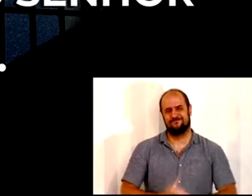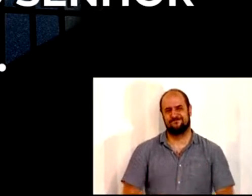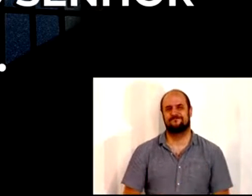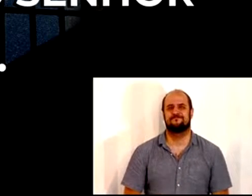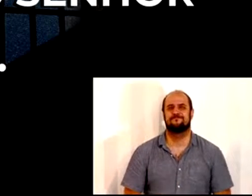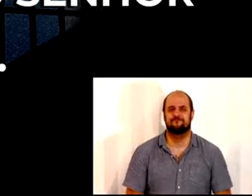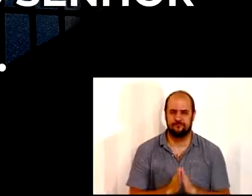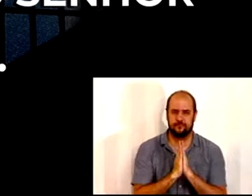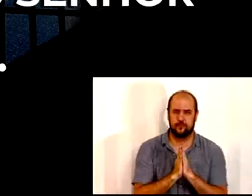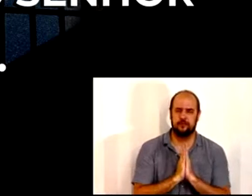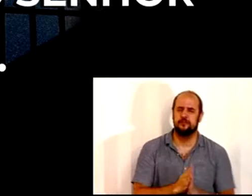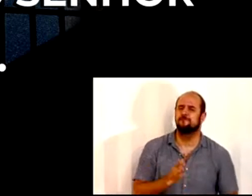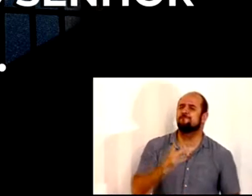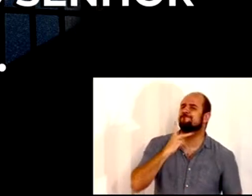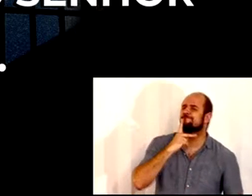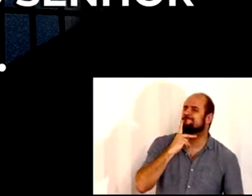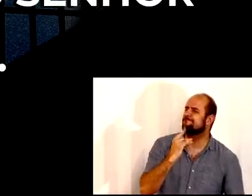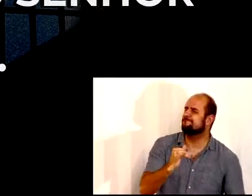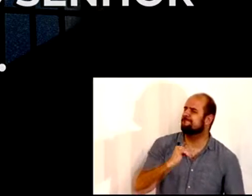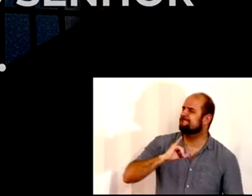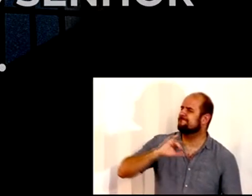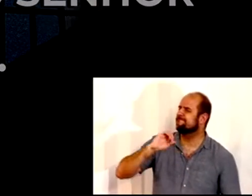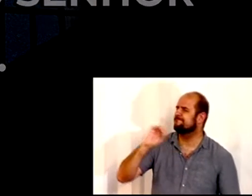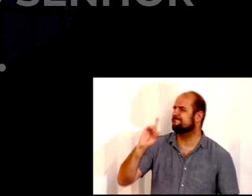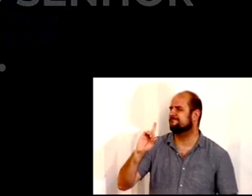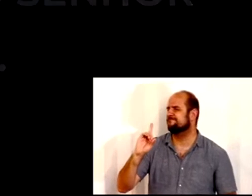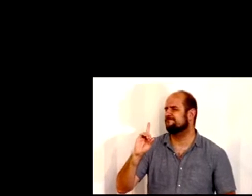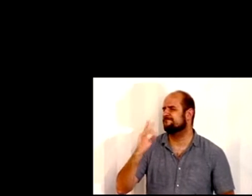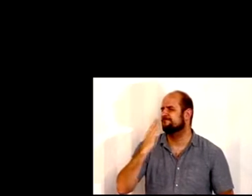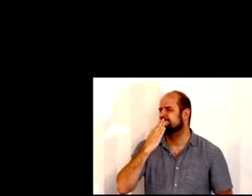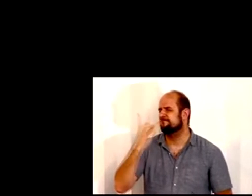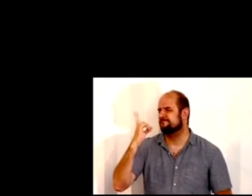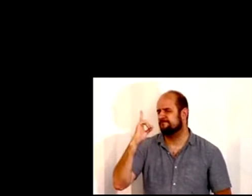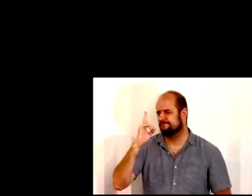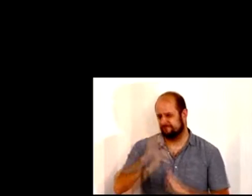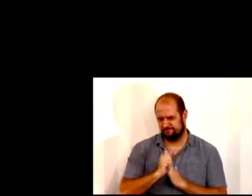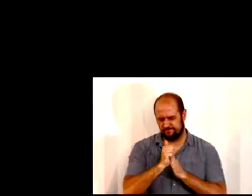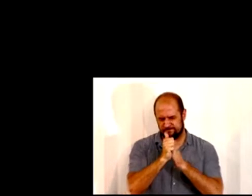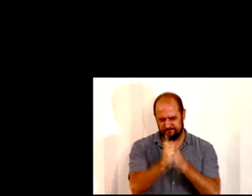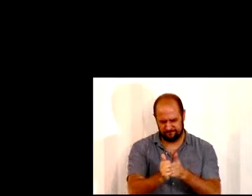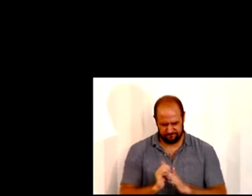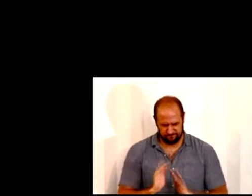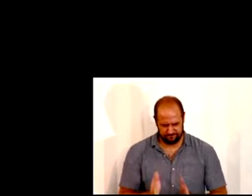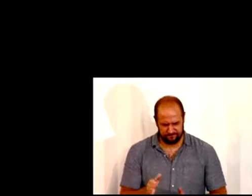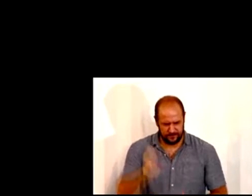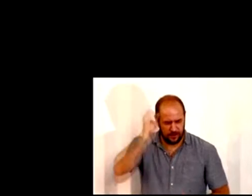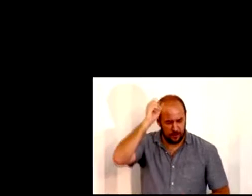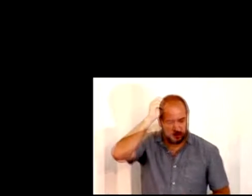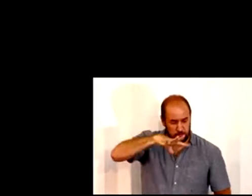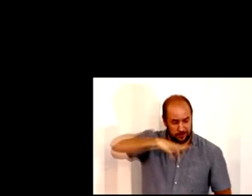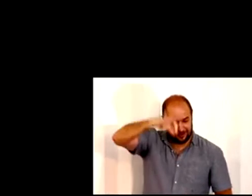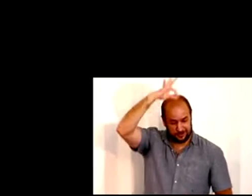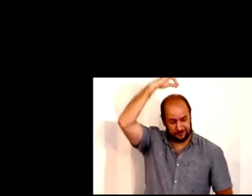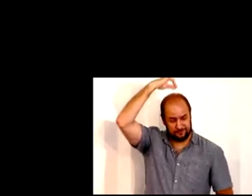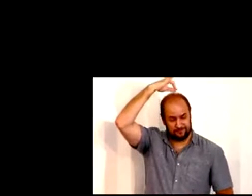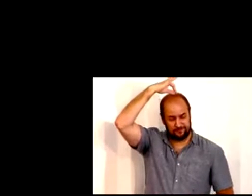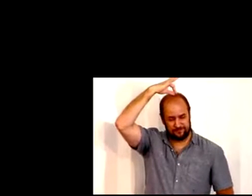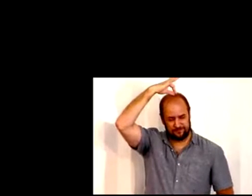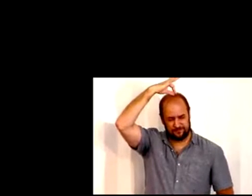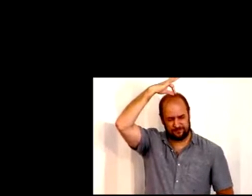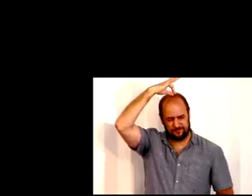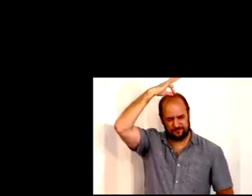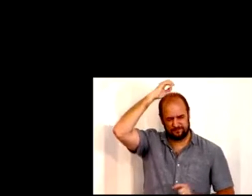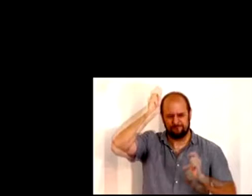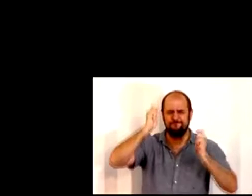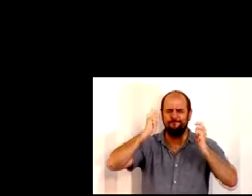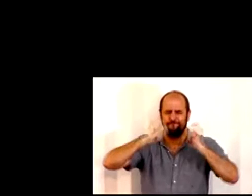mais uma vez, irmãos. Pai, queremos pedir a direção do Senhor nesta hora, a iluminação do Teu Santo Espírito, para